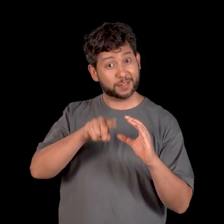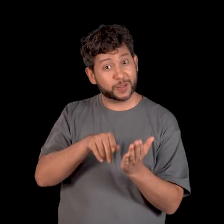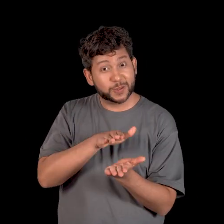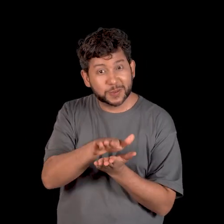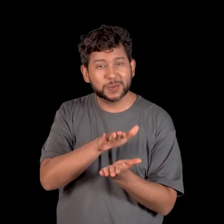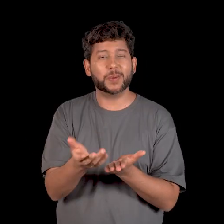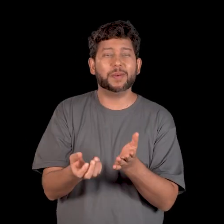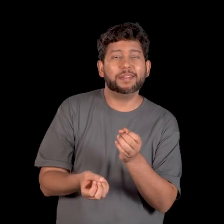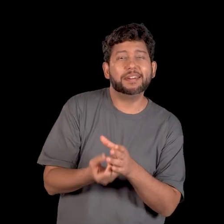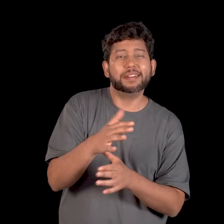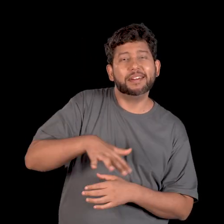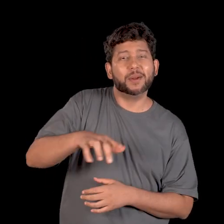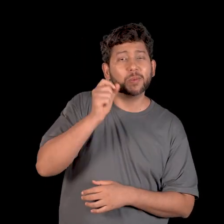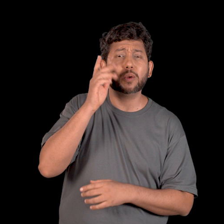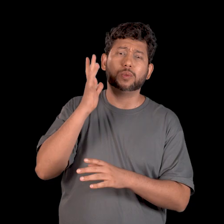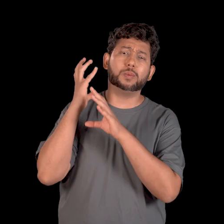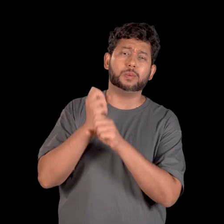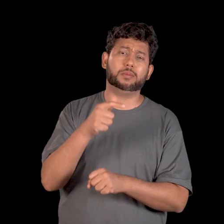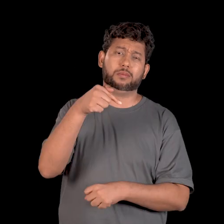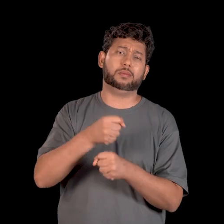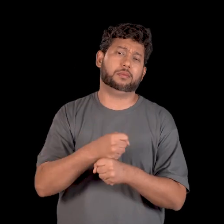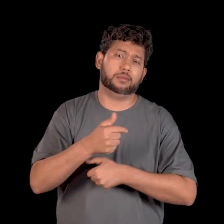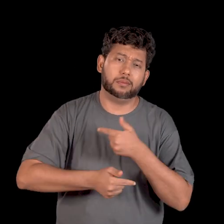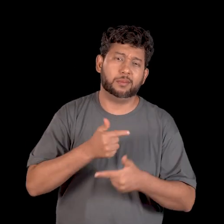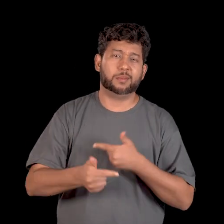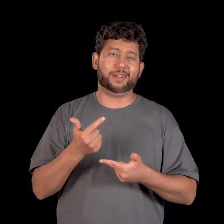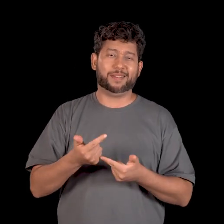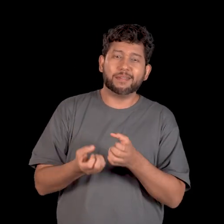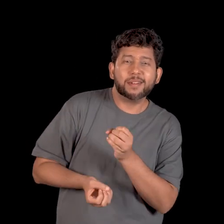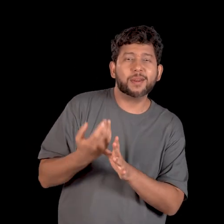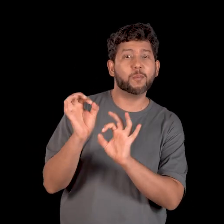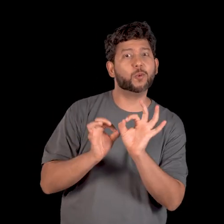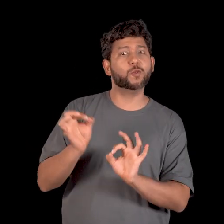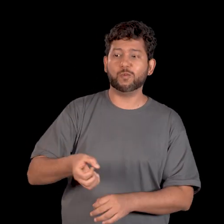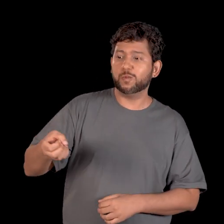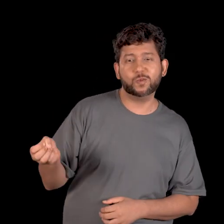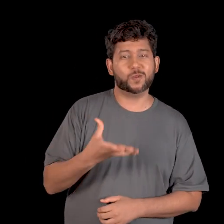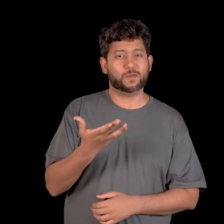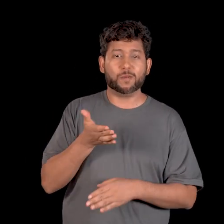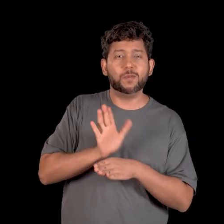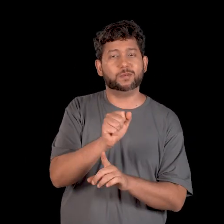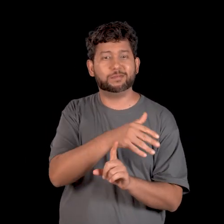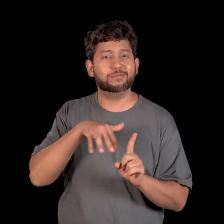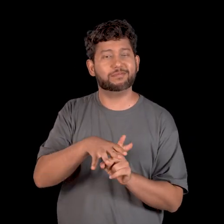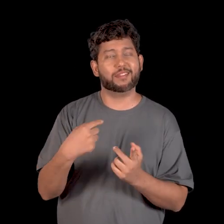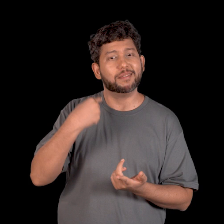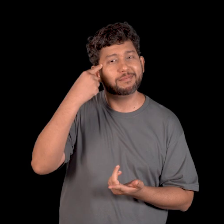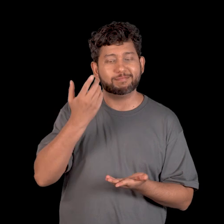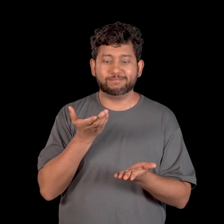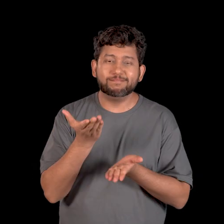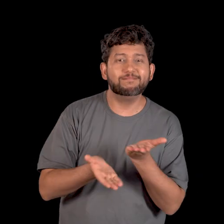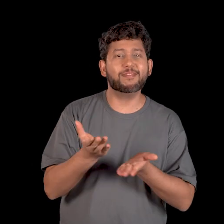tema. A Bela Vista Cultural é uma editora e produtora cultural, com mais de 7 anos de atuação, promovendo